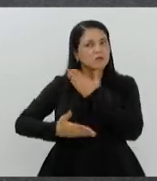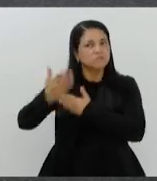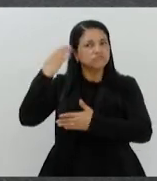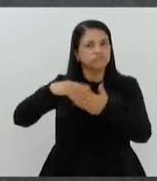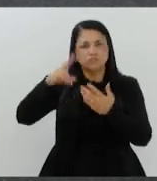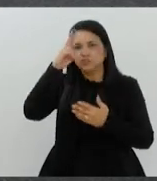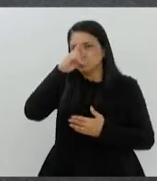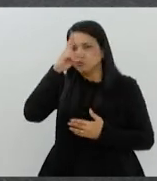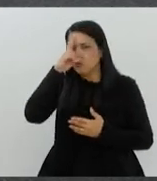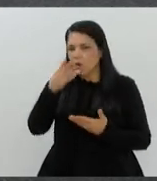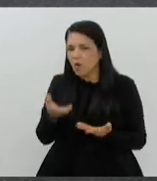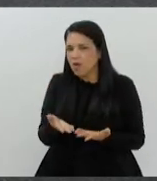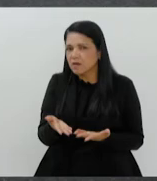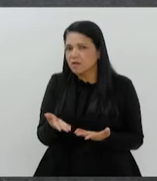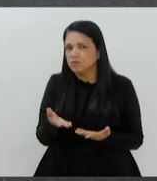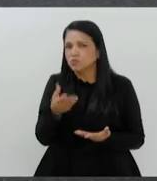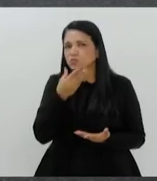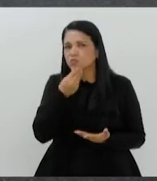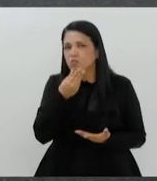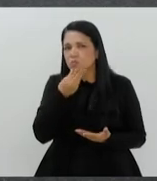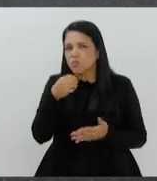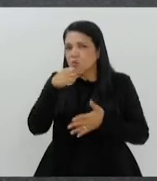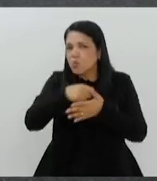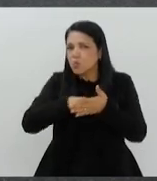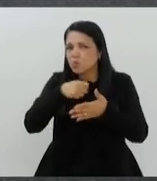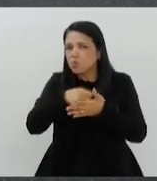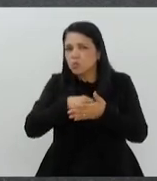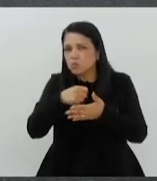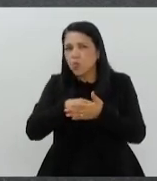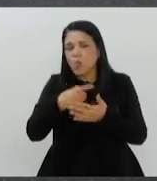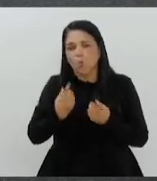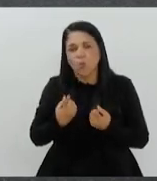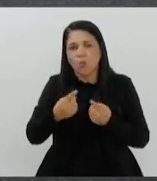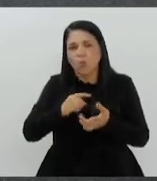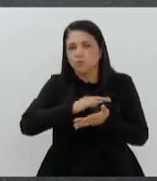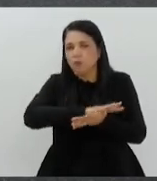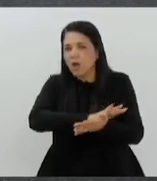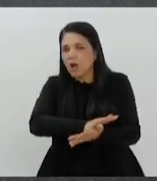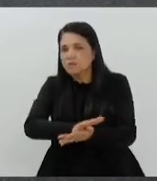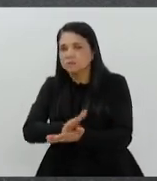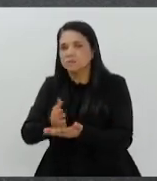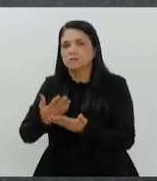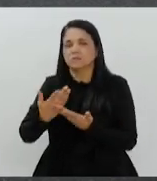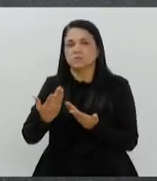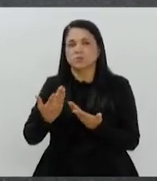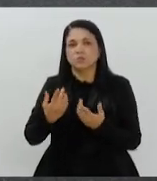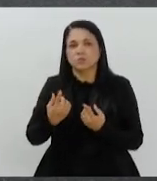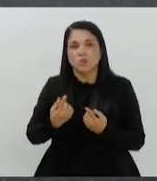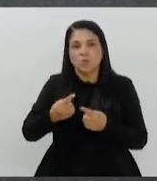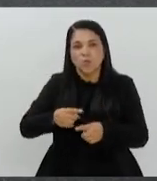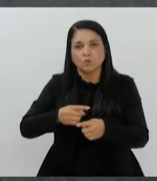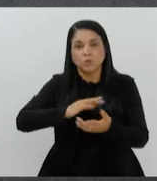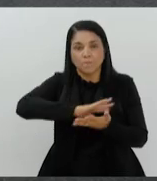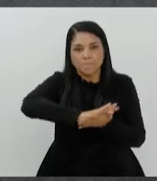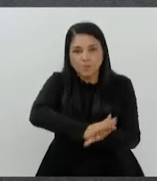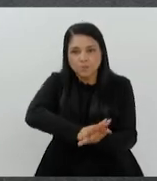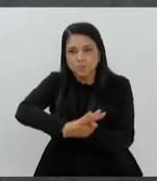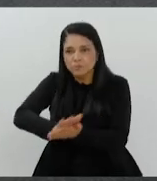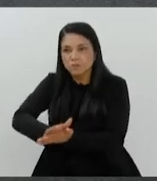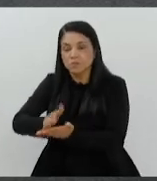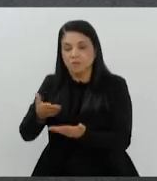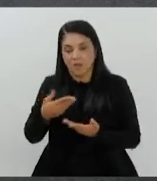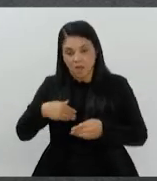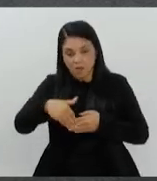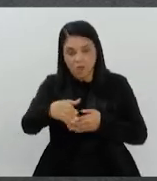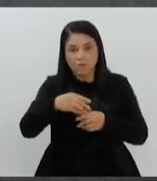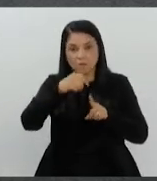história de alguém que lutou contra o racismo, de alguém que lutou contra o preconceito, que agora, em novembro, a